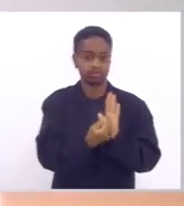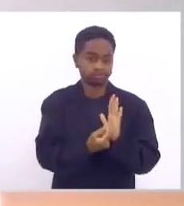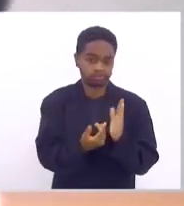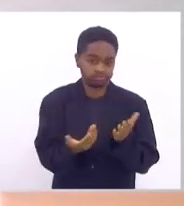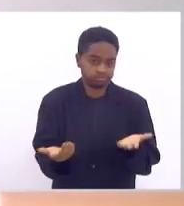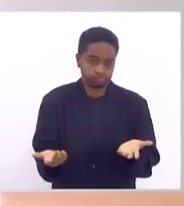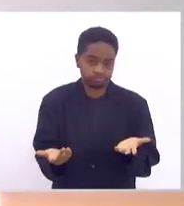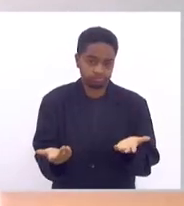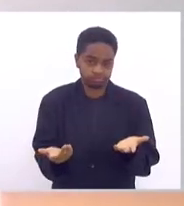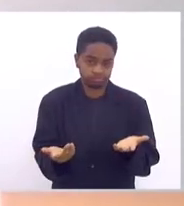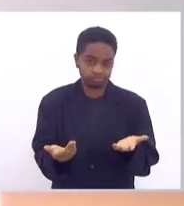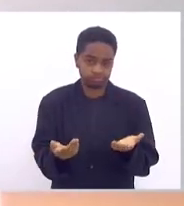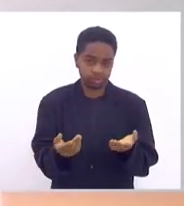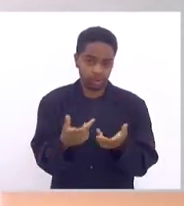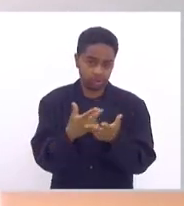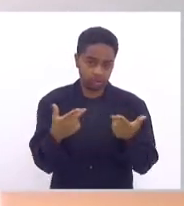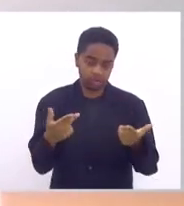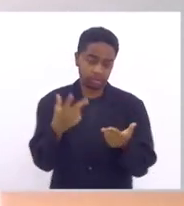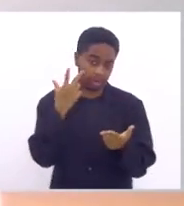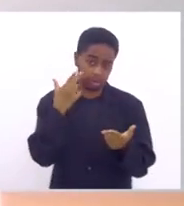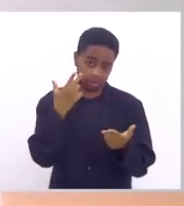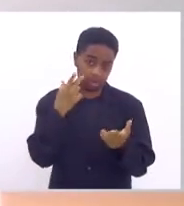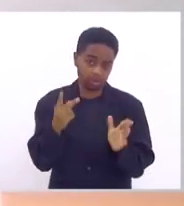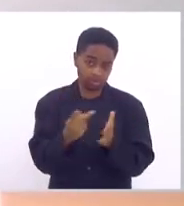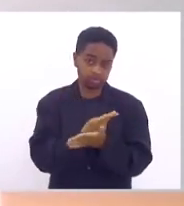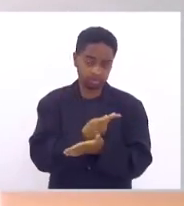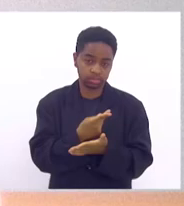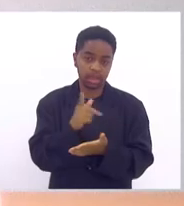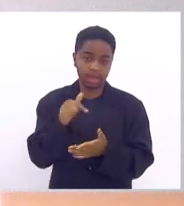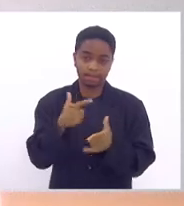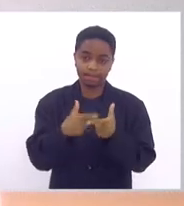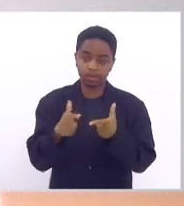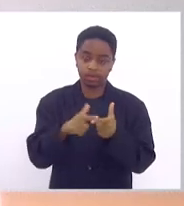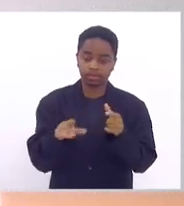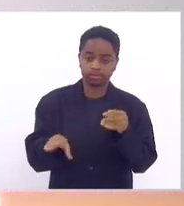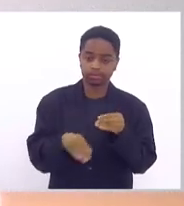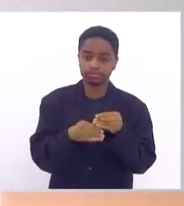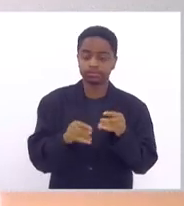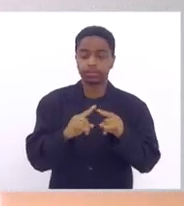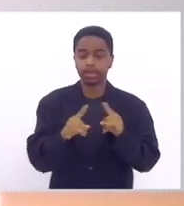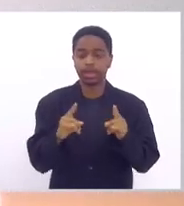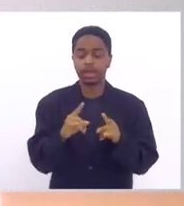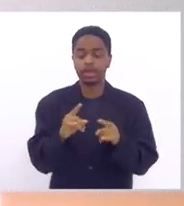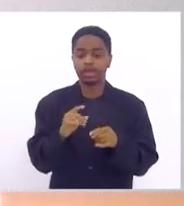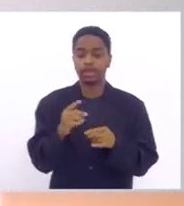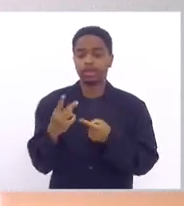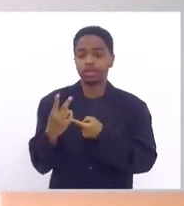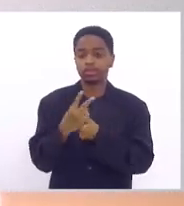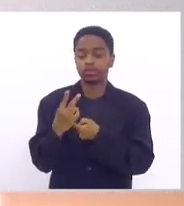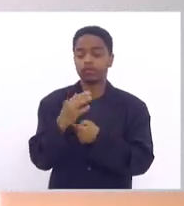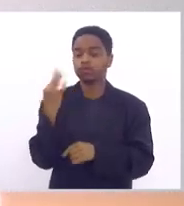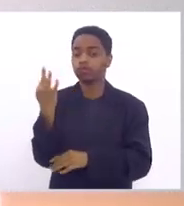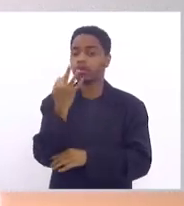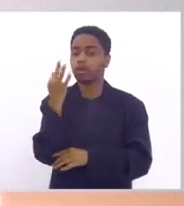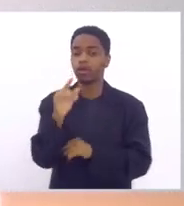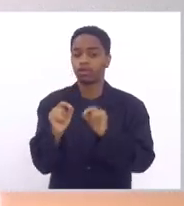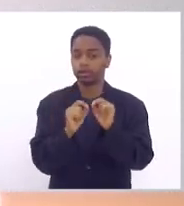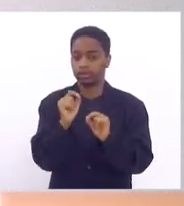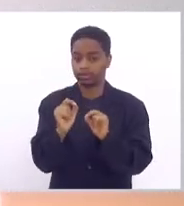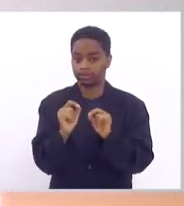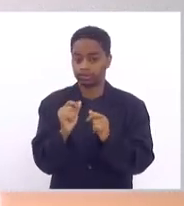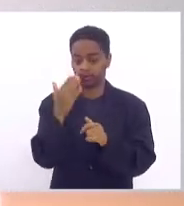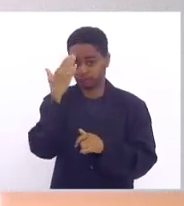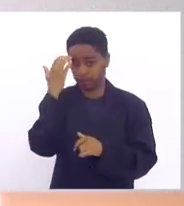qual crédito isso é muito comum é um problema mais a imunidade formal a imunidade formal é mais conhecida O que é imunidade